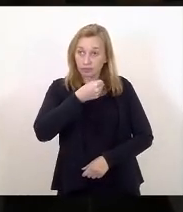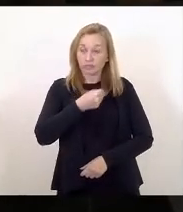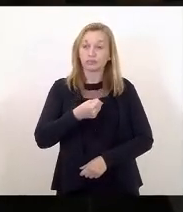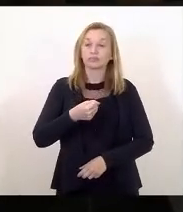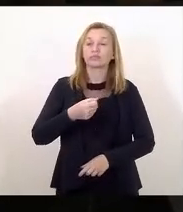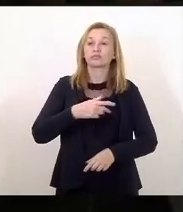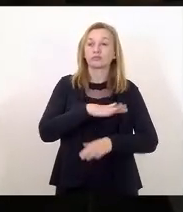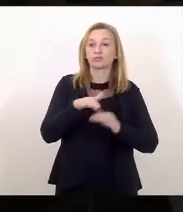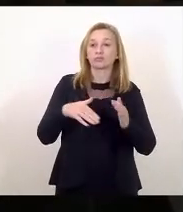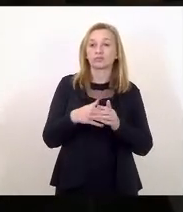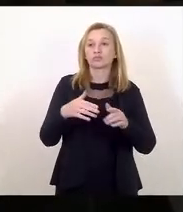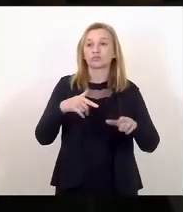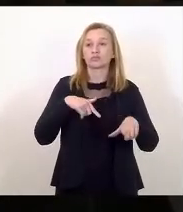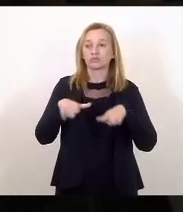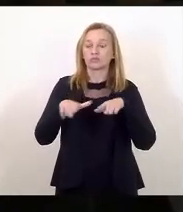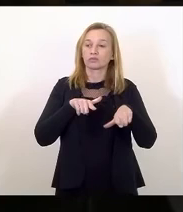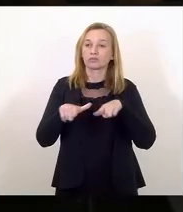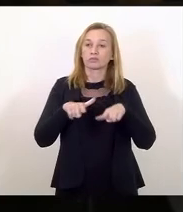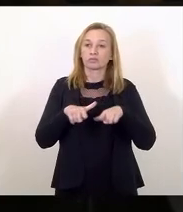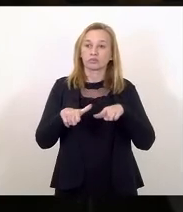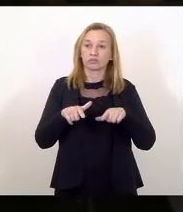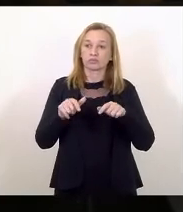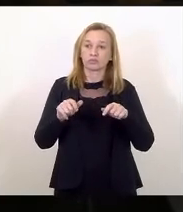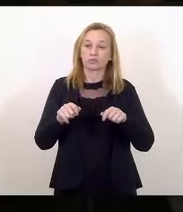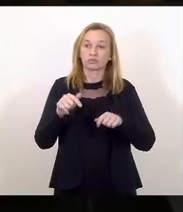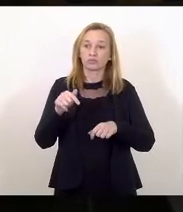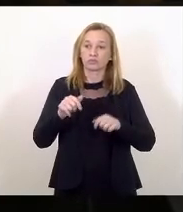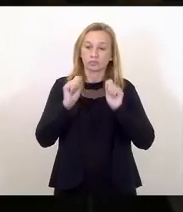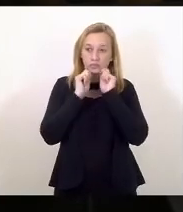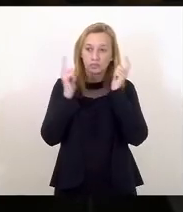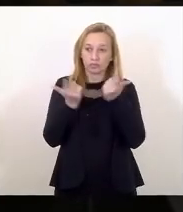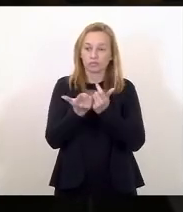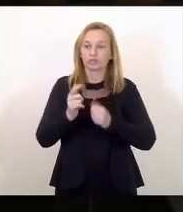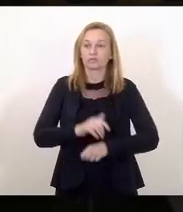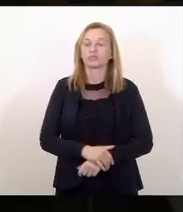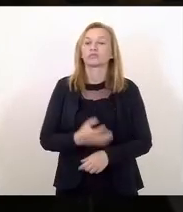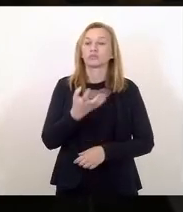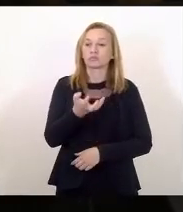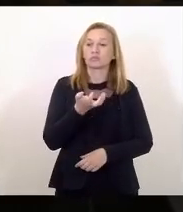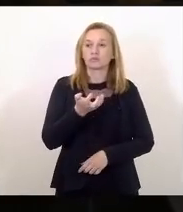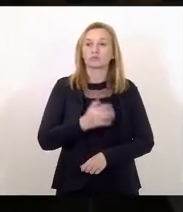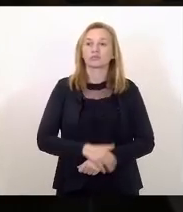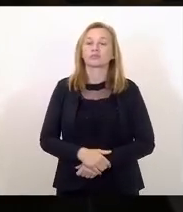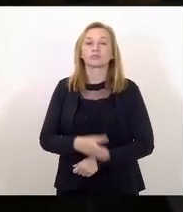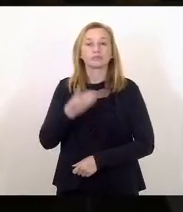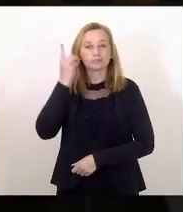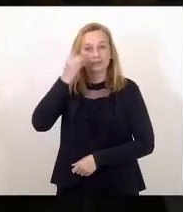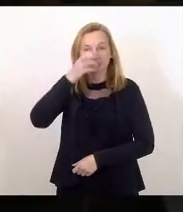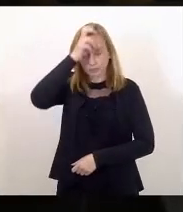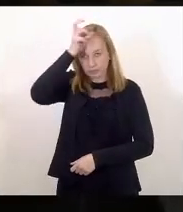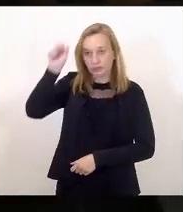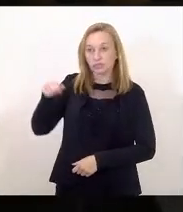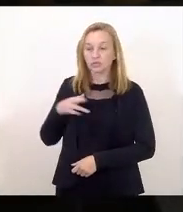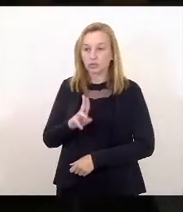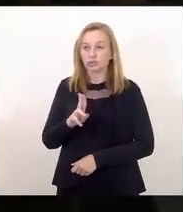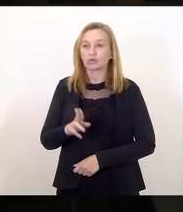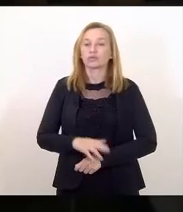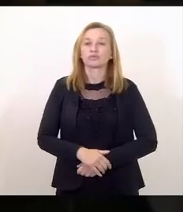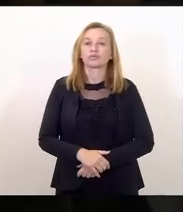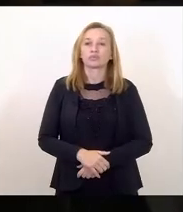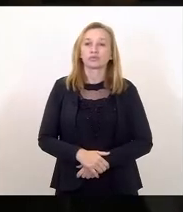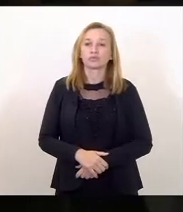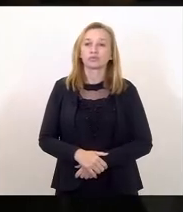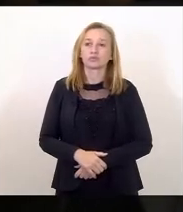trabalhadoras e trabalhadores, colegas aqui do Poder Legislativo. Eu quero, deputada Tia Ju, fazer aqui,